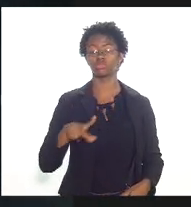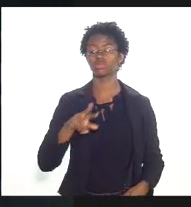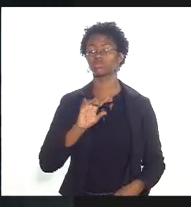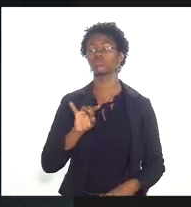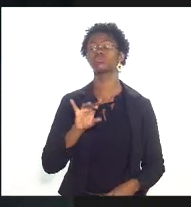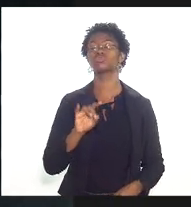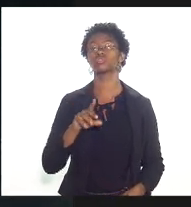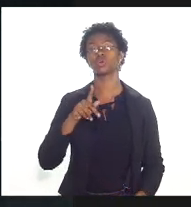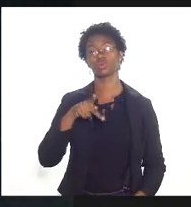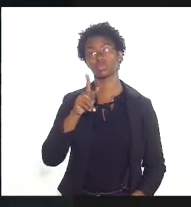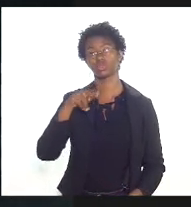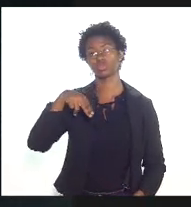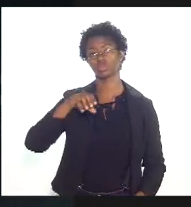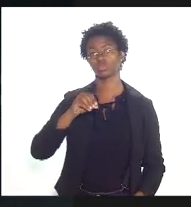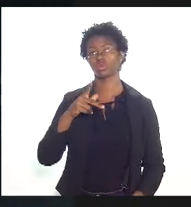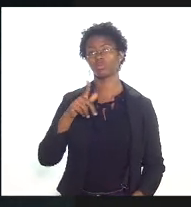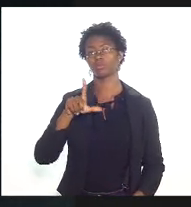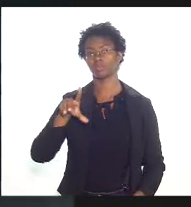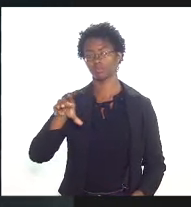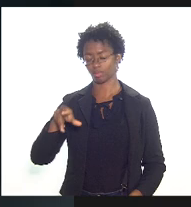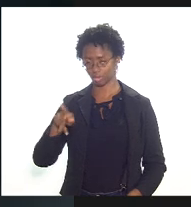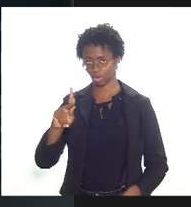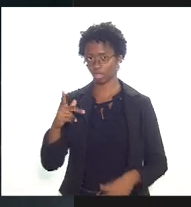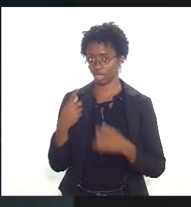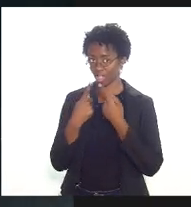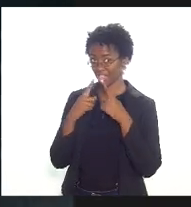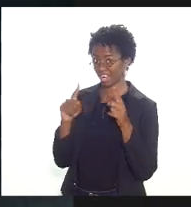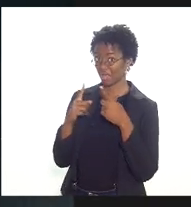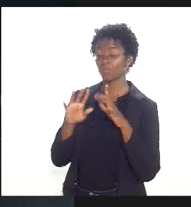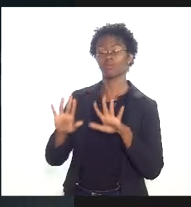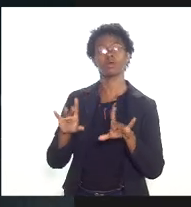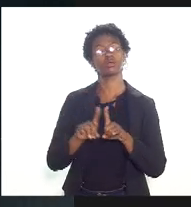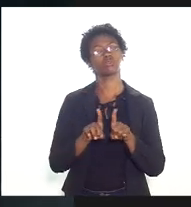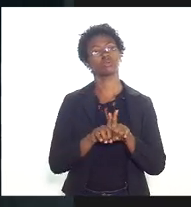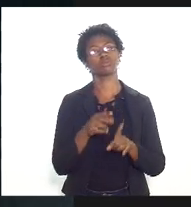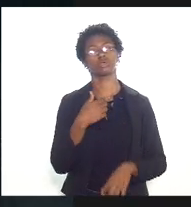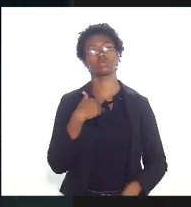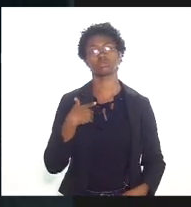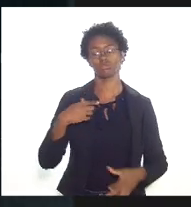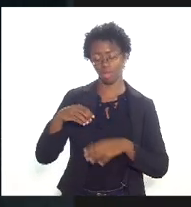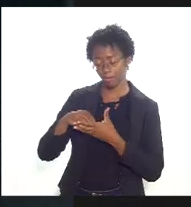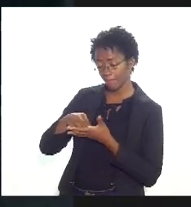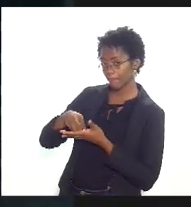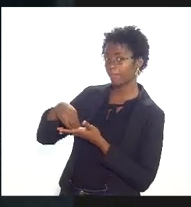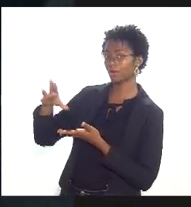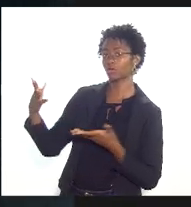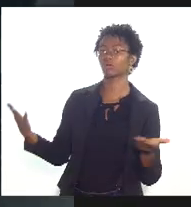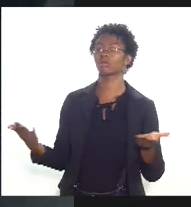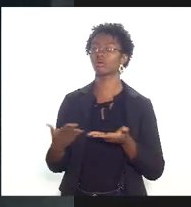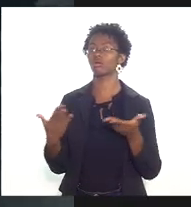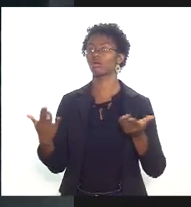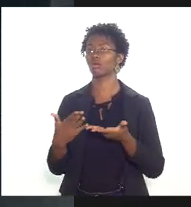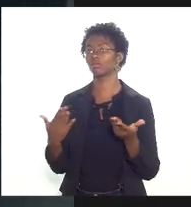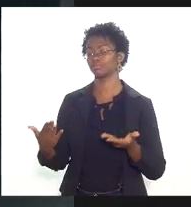os meus também caminhando ainda hoje